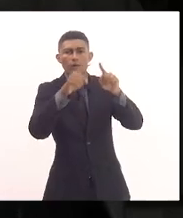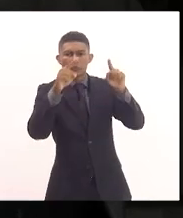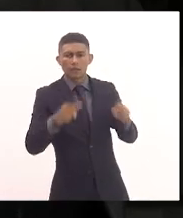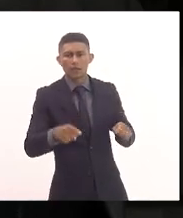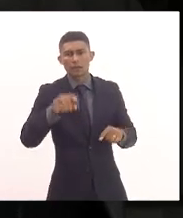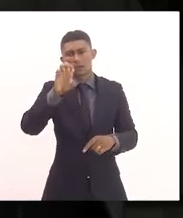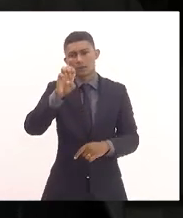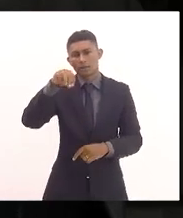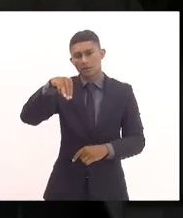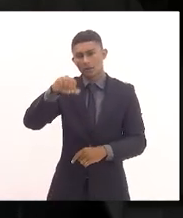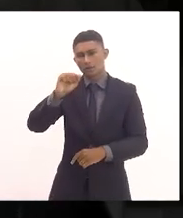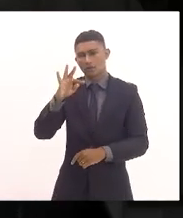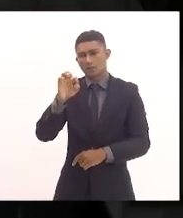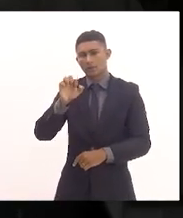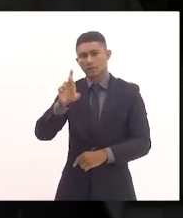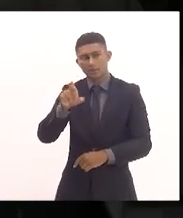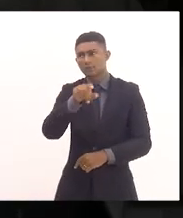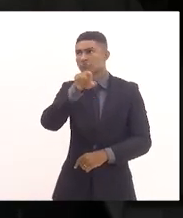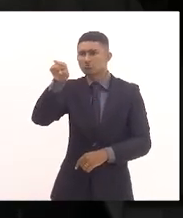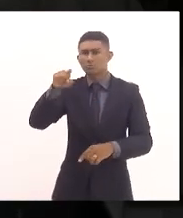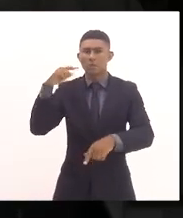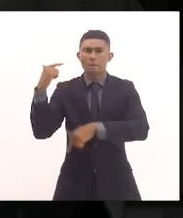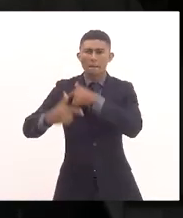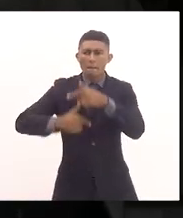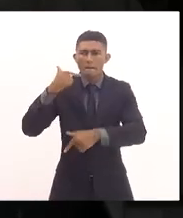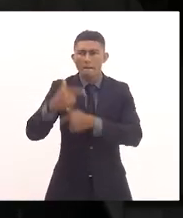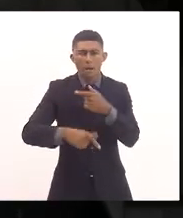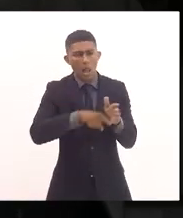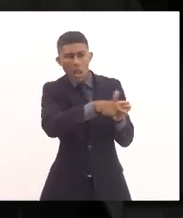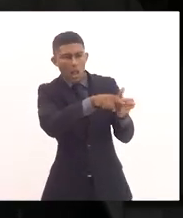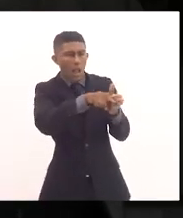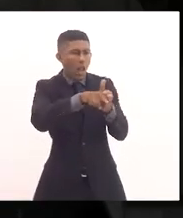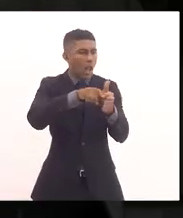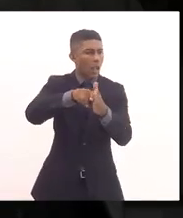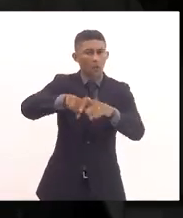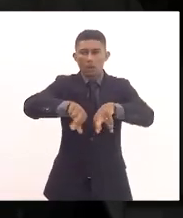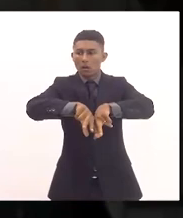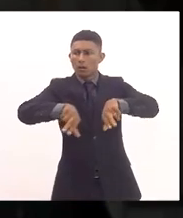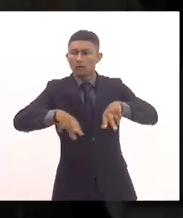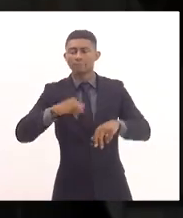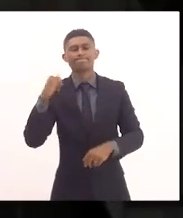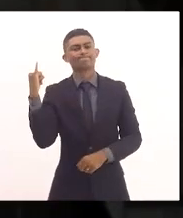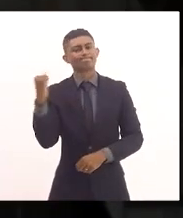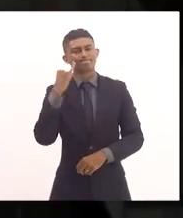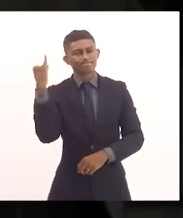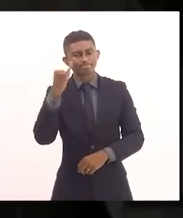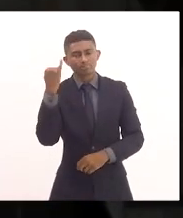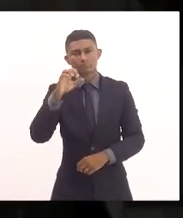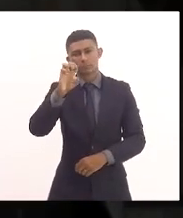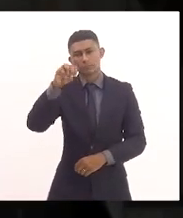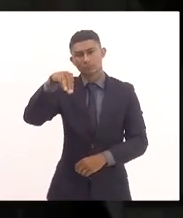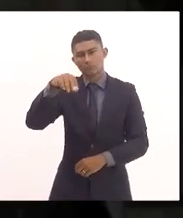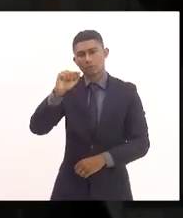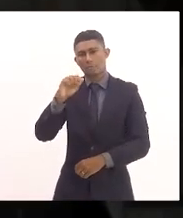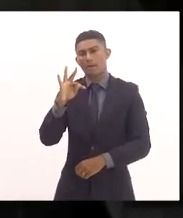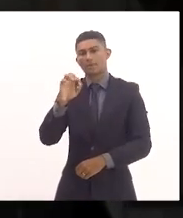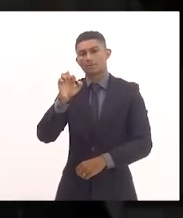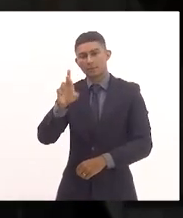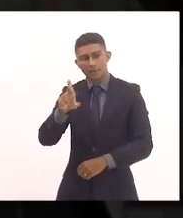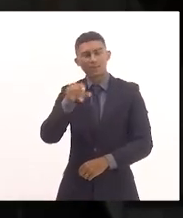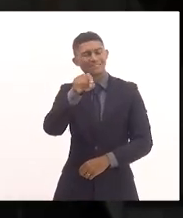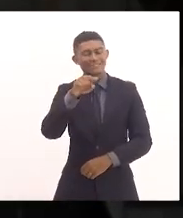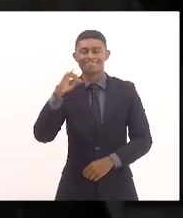esse importante trabalho de extensão e assessoramento técnico. É preciso fortalecer a Emater, esse importante